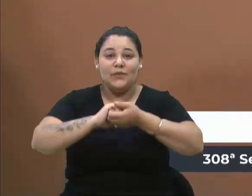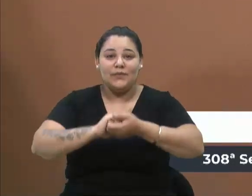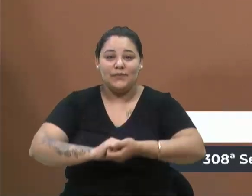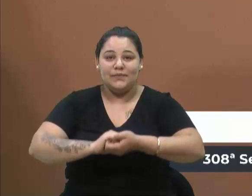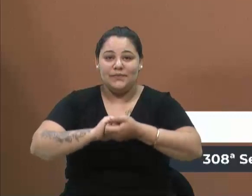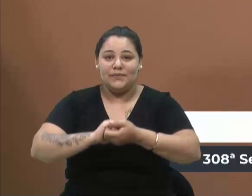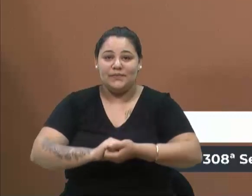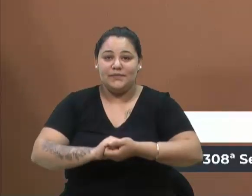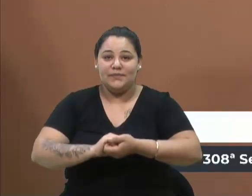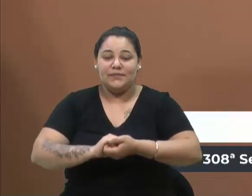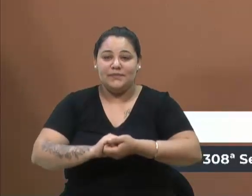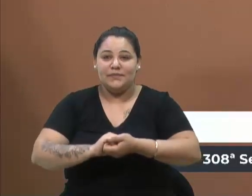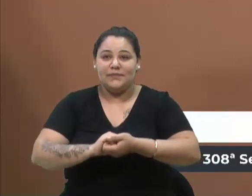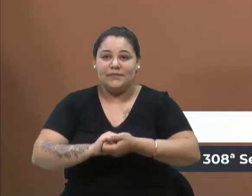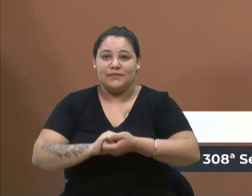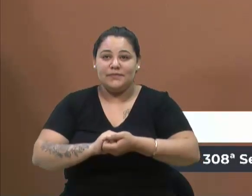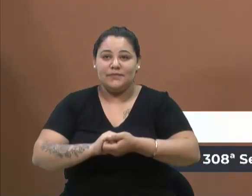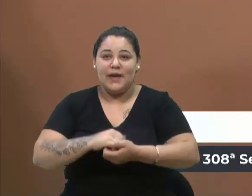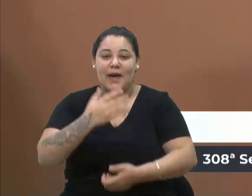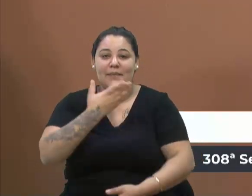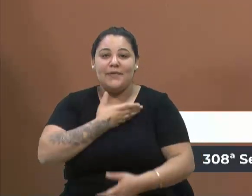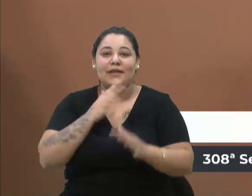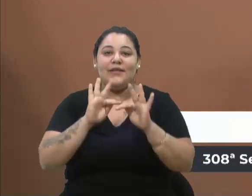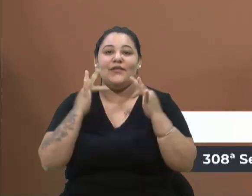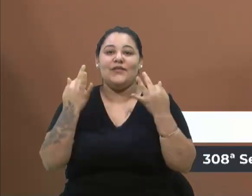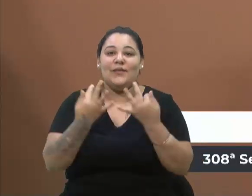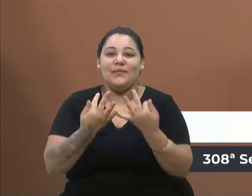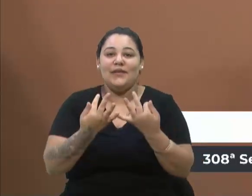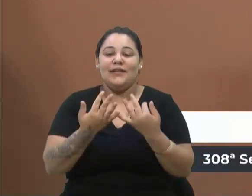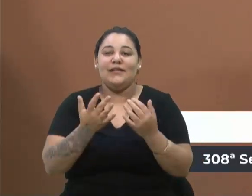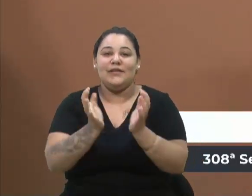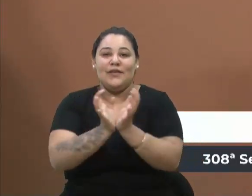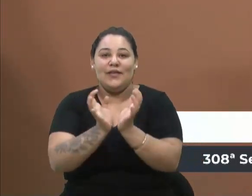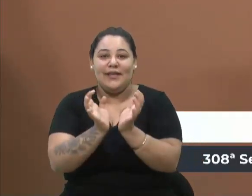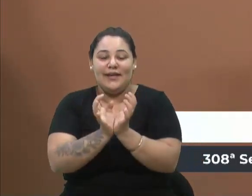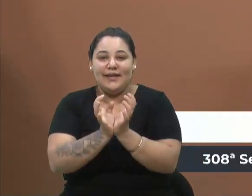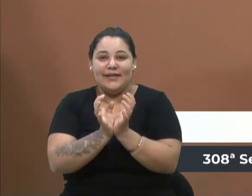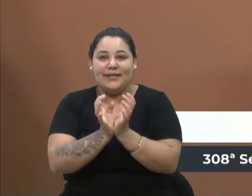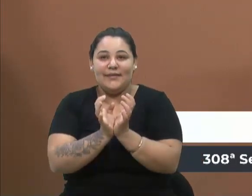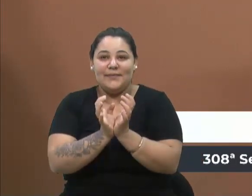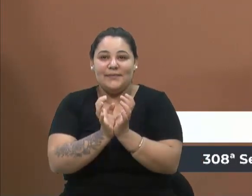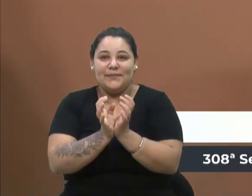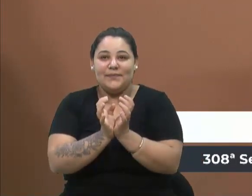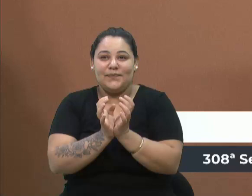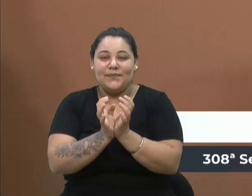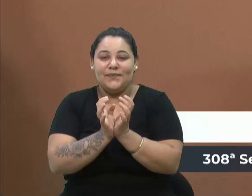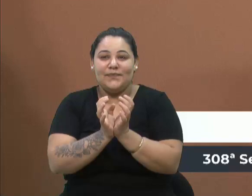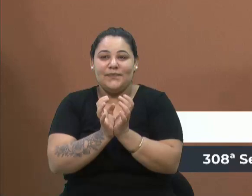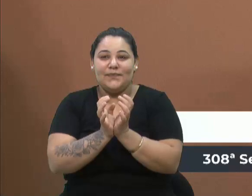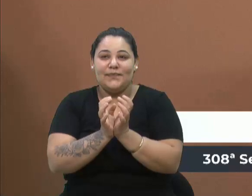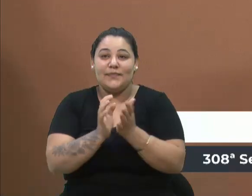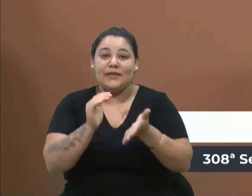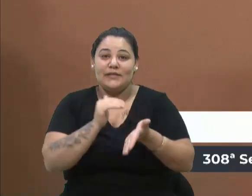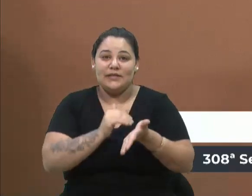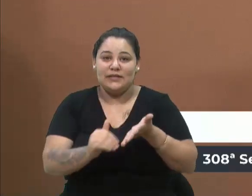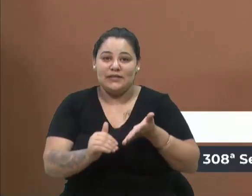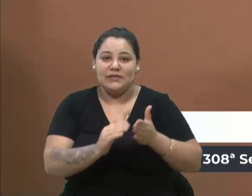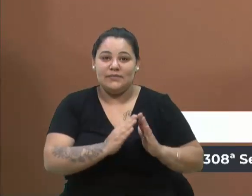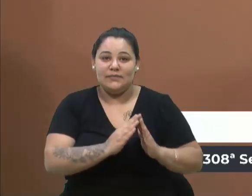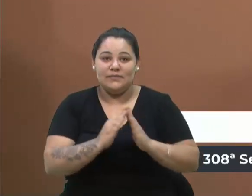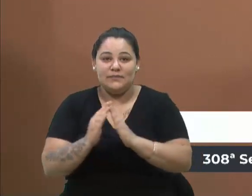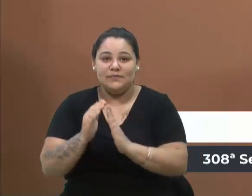os seus amigos familiares colegas ao Secretário da Habitação